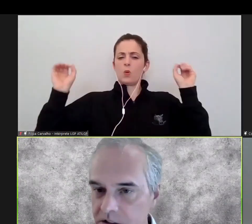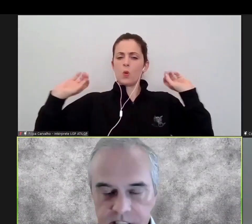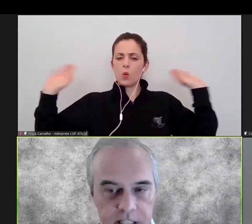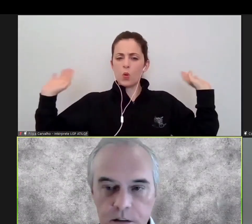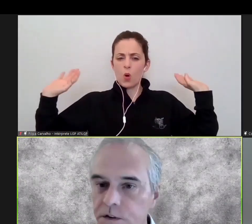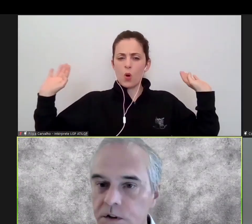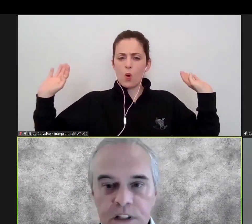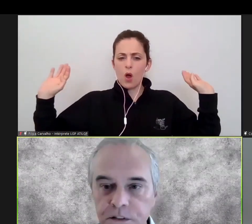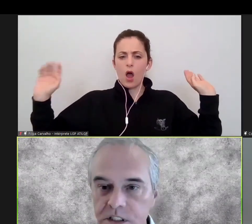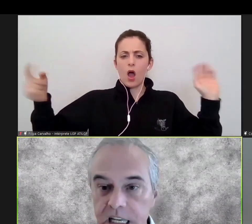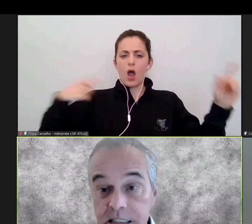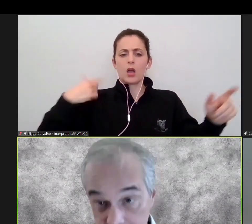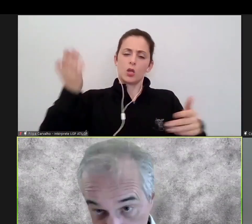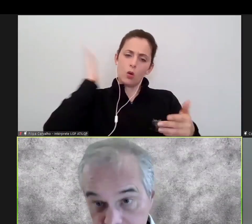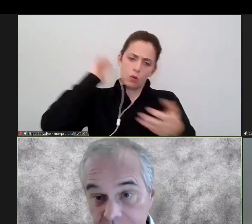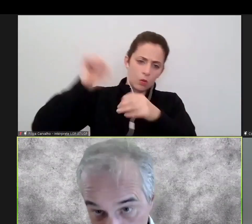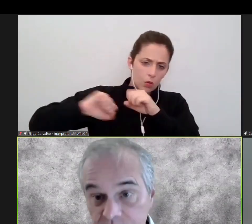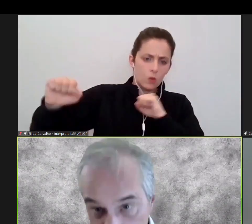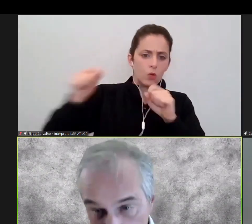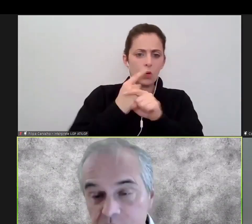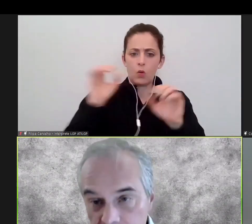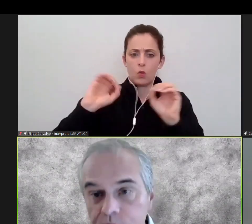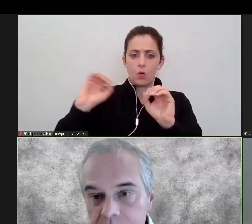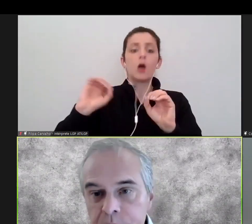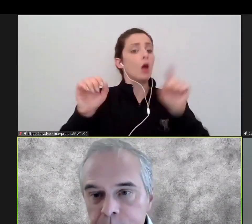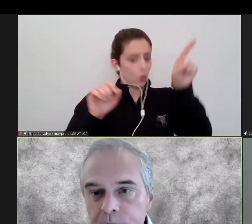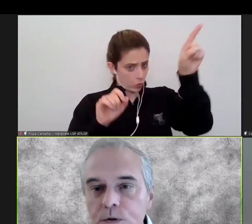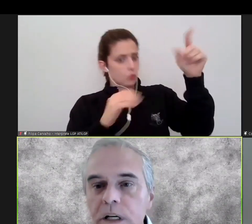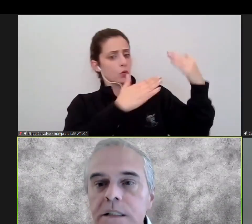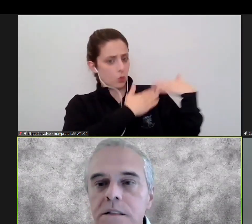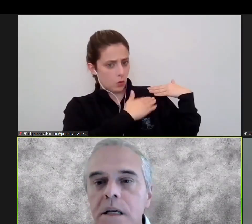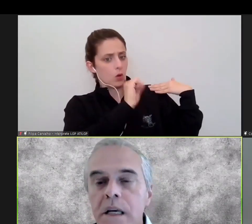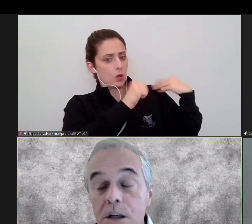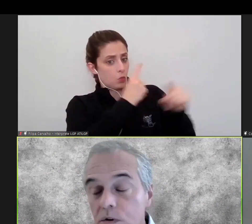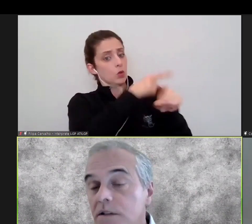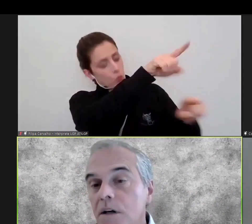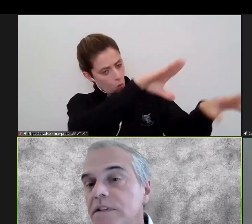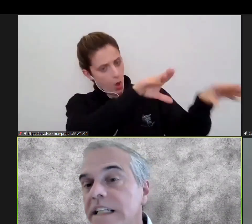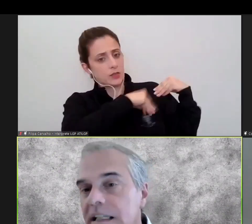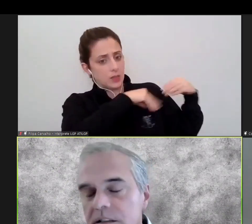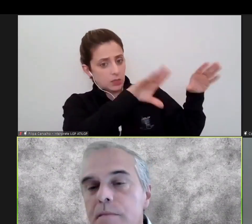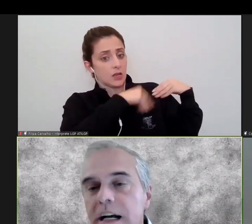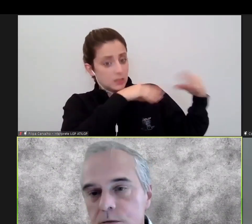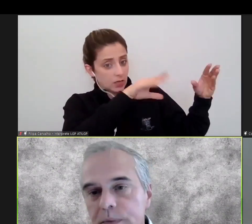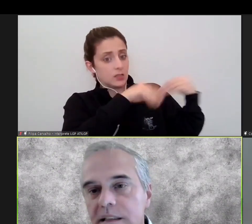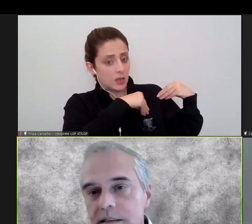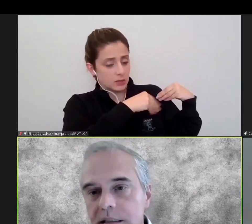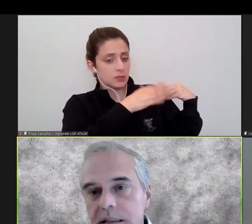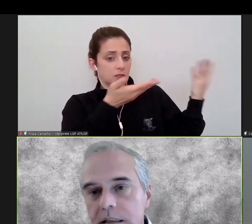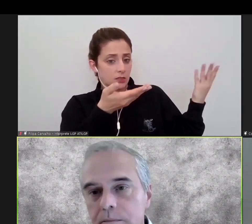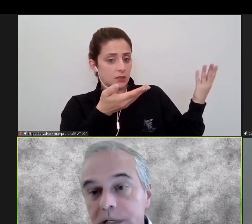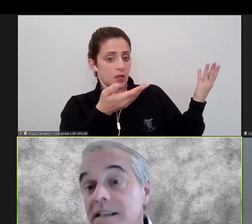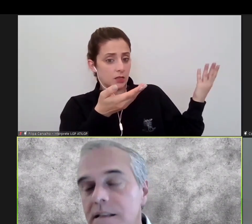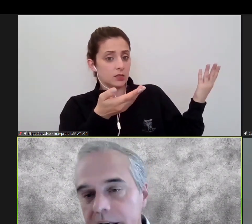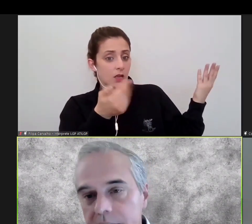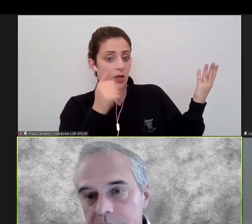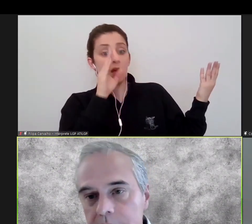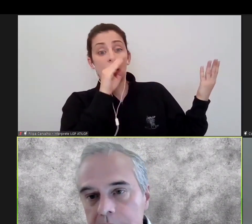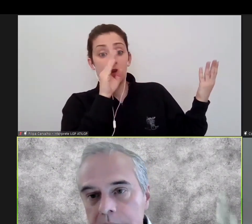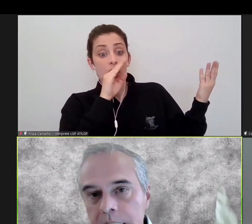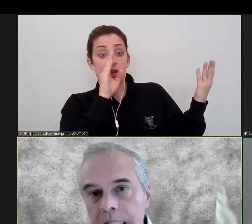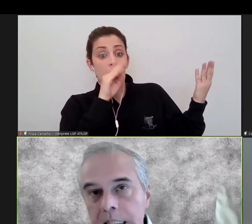eu que escravizei, não fui eu quem fiz nada. Sim, você é responsável na medida que você perpetua isso, e quando não traz o debate para essa